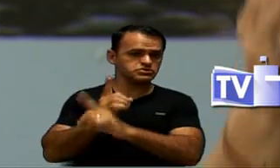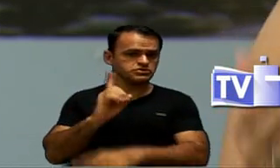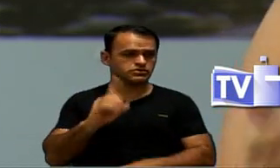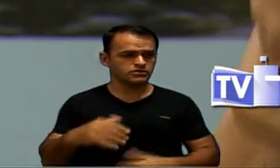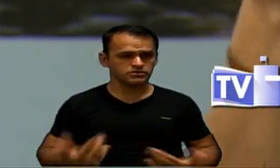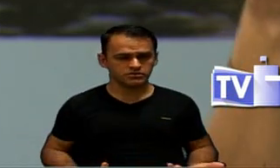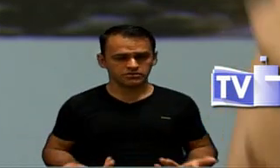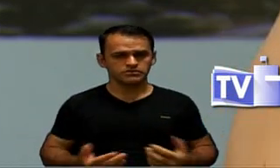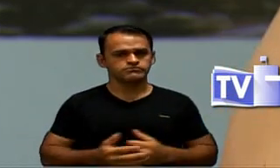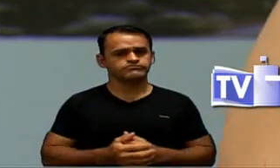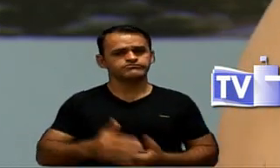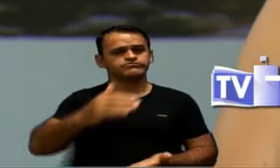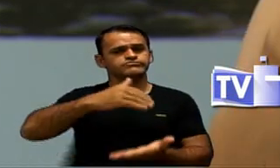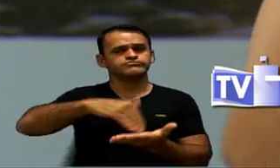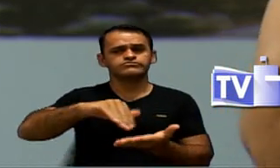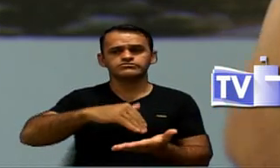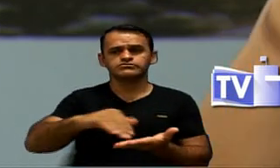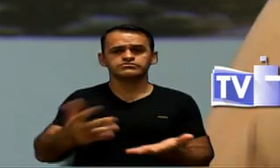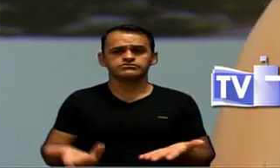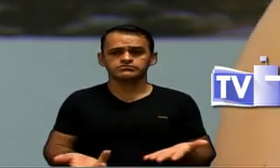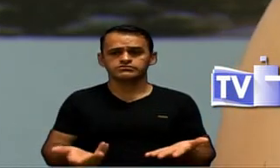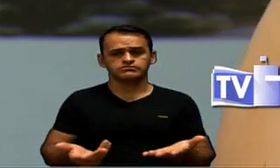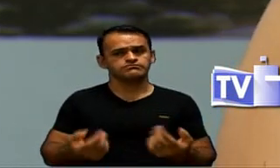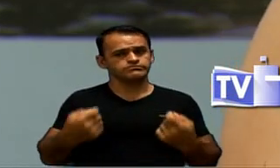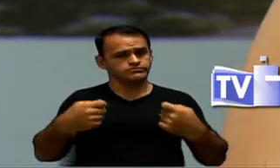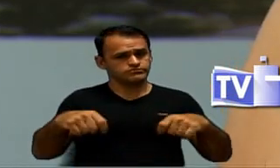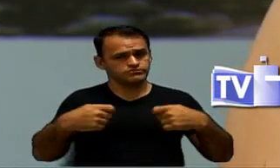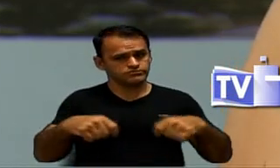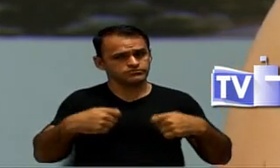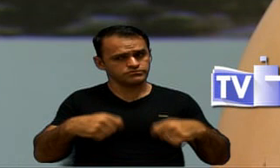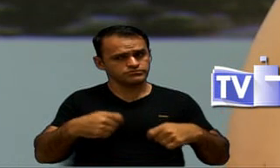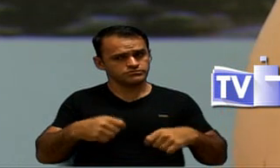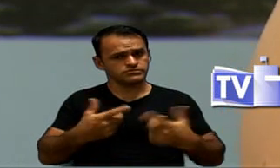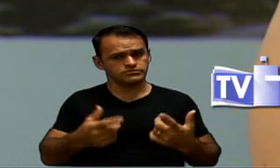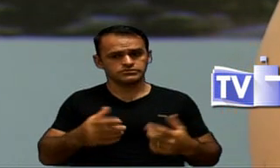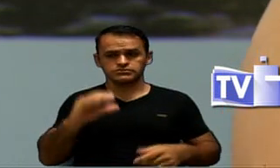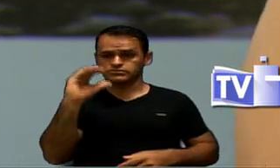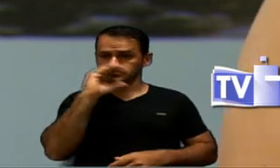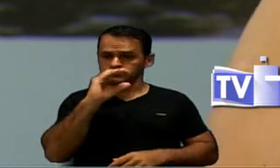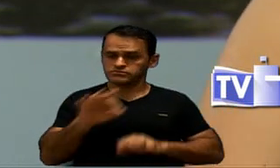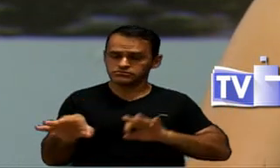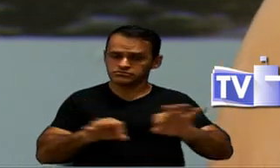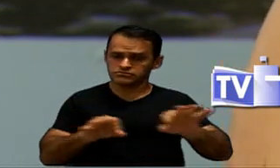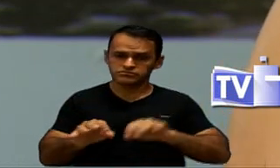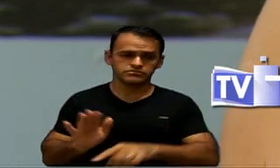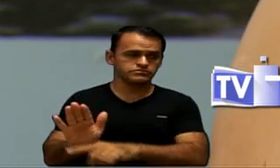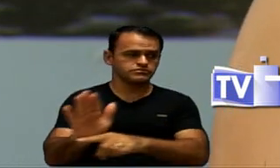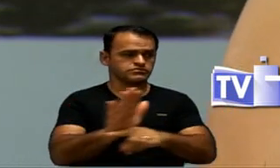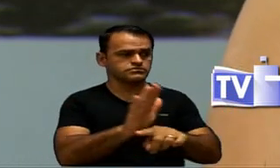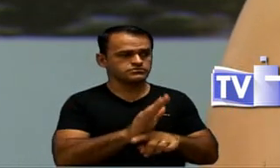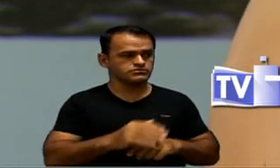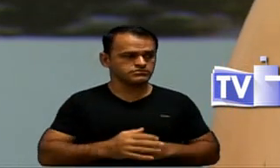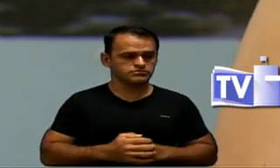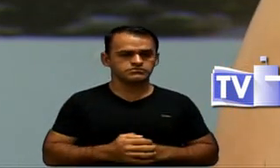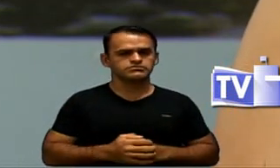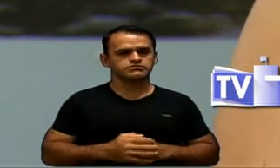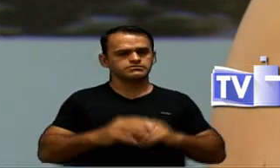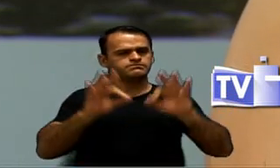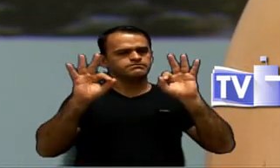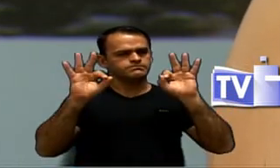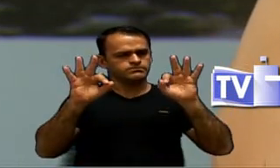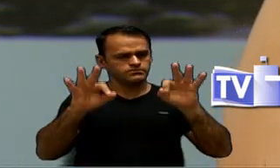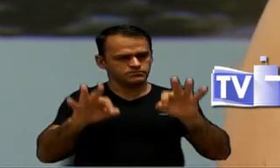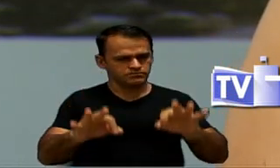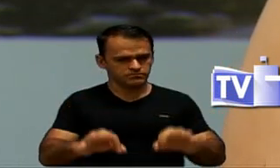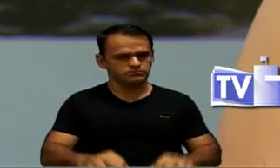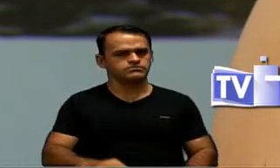prefeito, secretário da guarda, precisa dar esse atendimento. E, por fim, o que deixei por fim, mais uma coisa